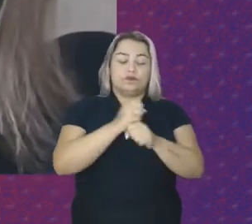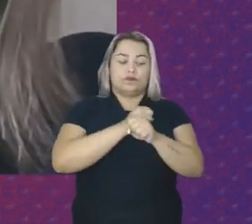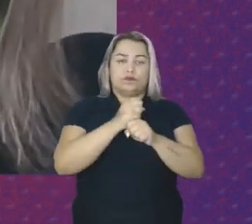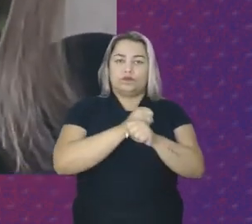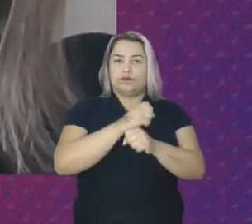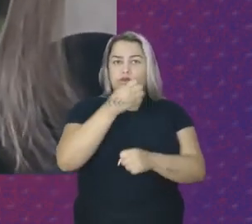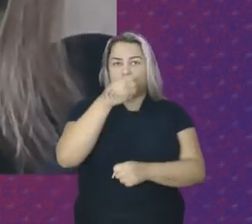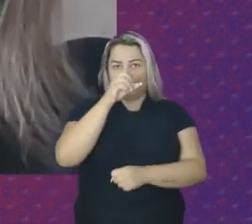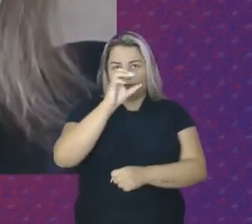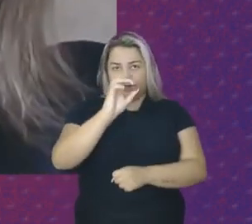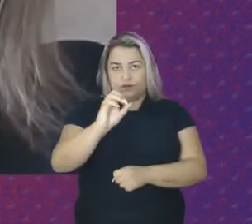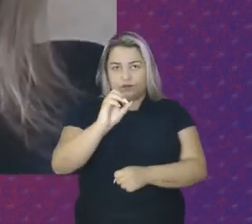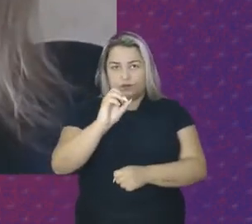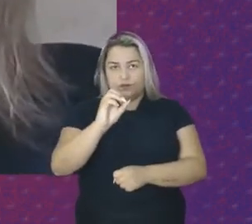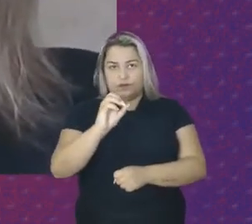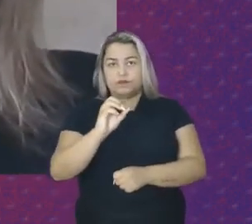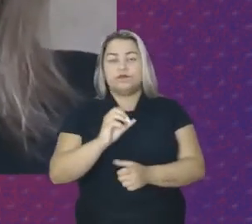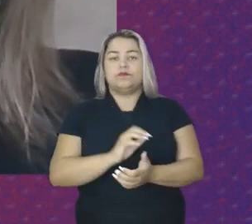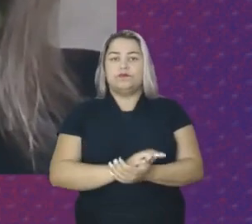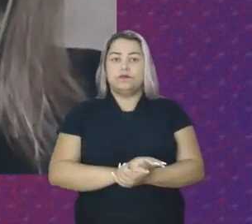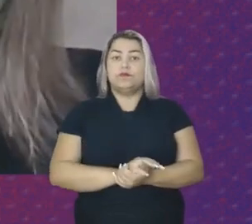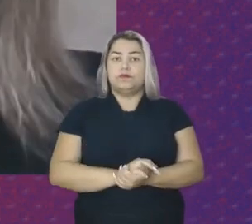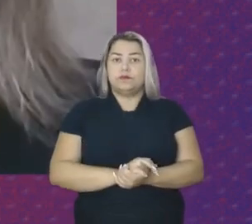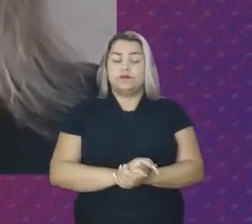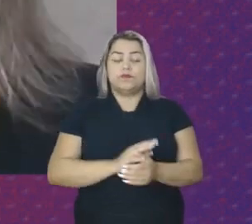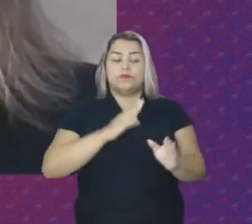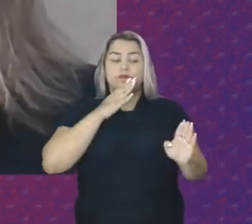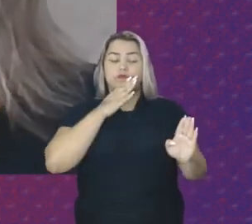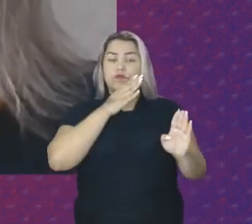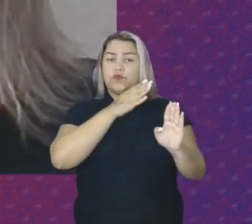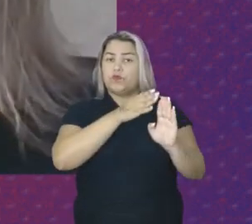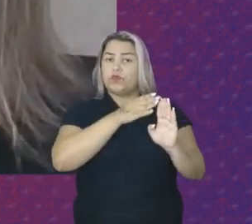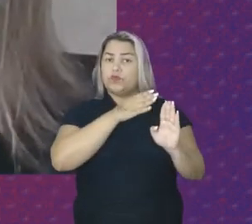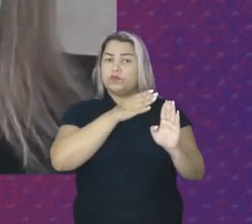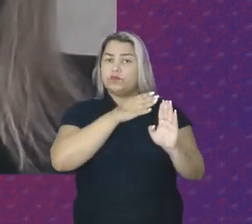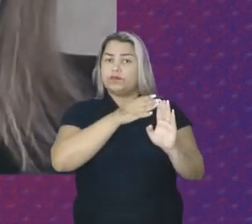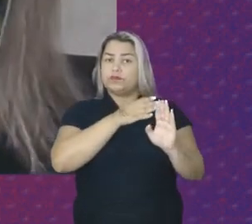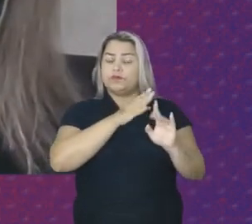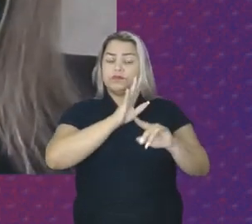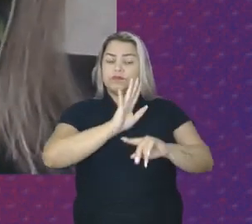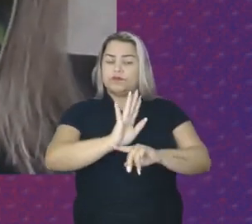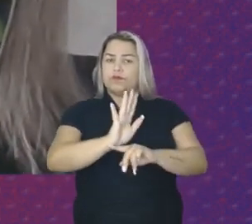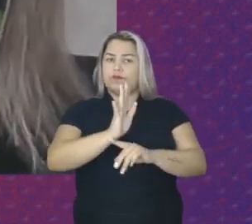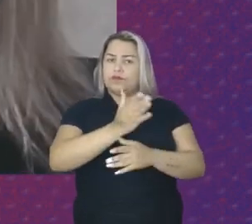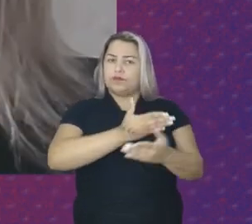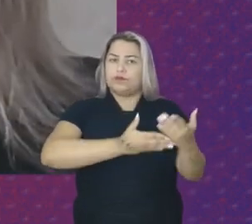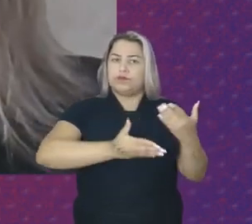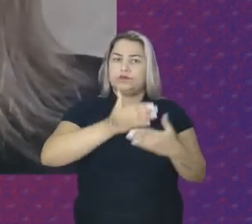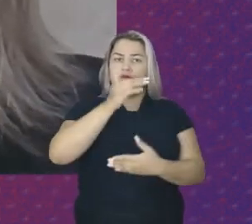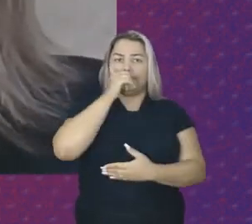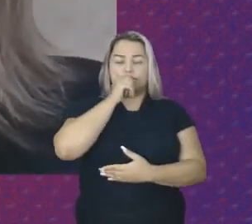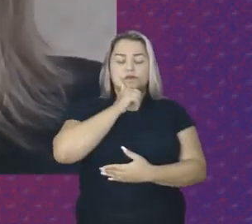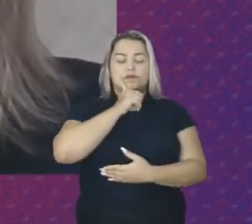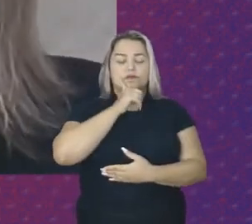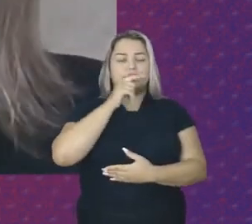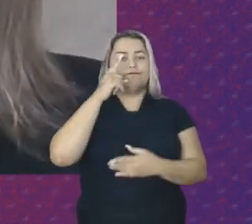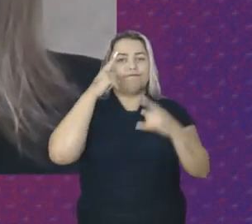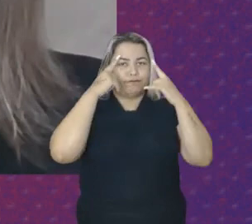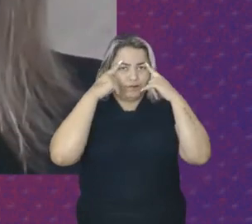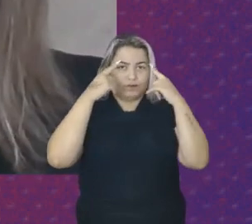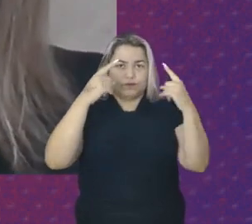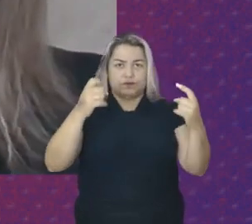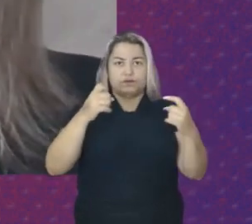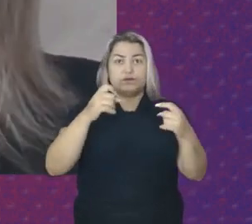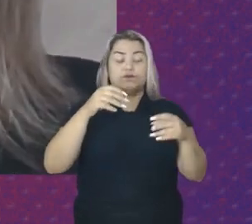80, essas delegacias focadas no atendimento às mulheres em situação de violência começaram a